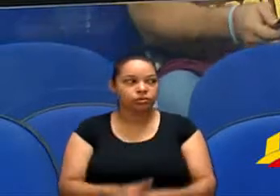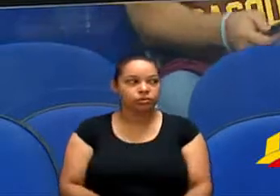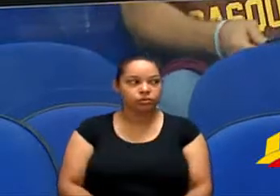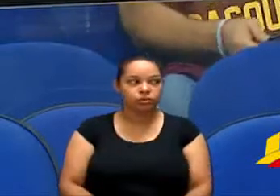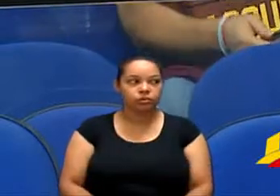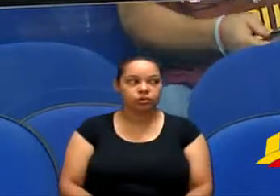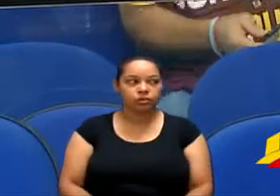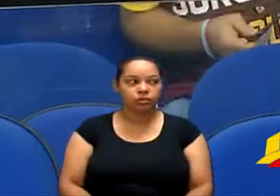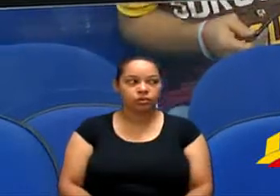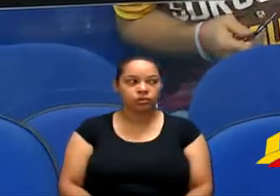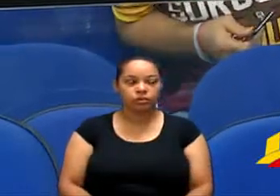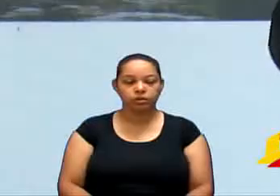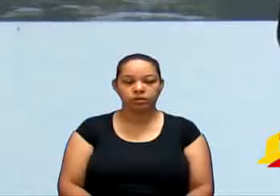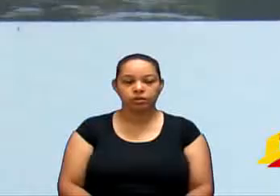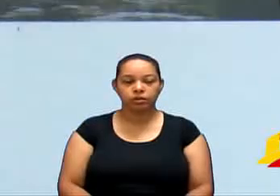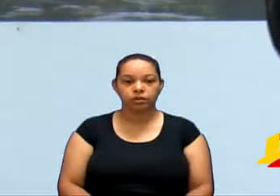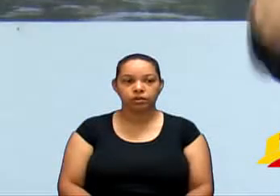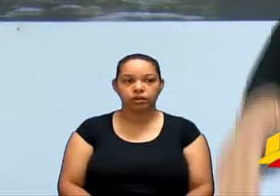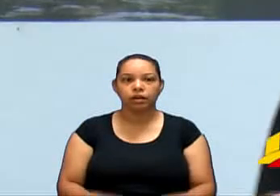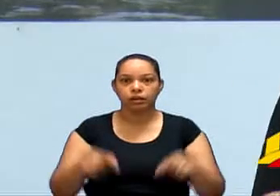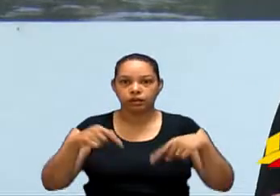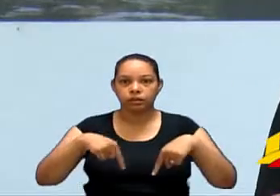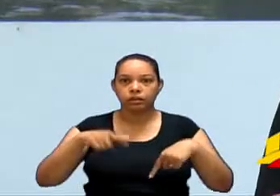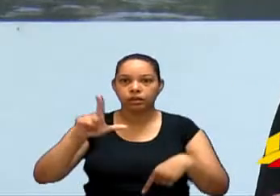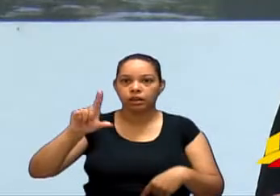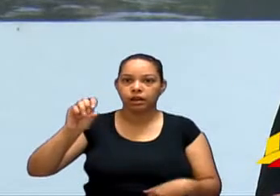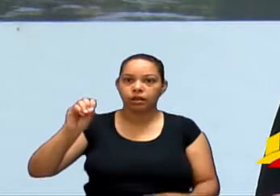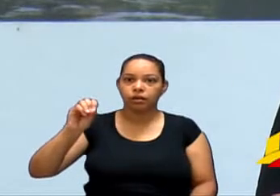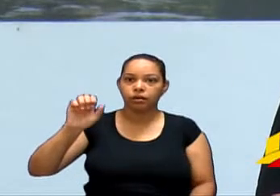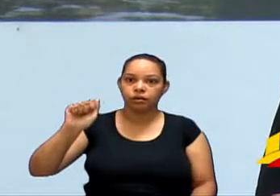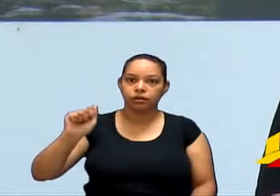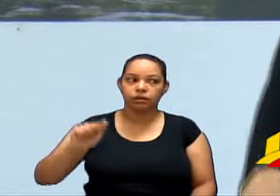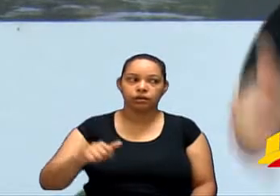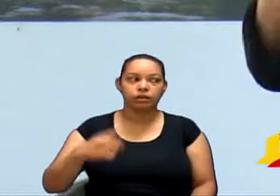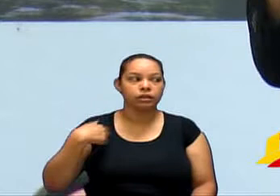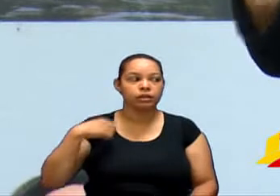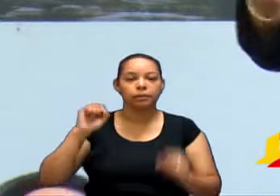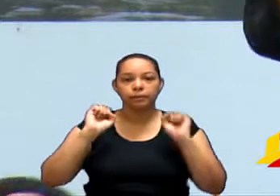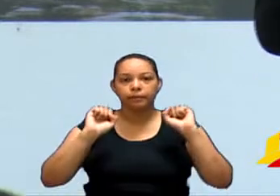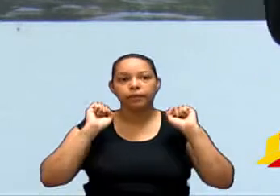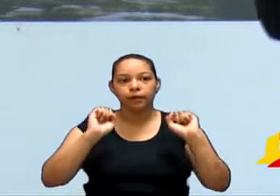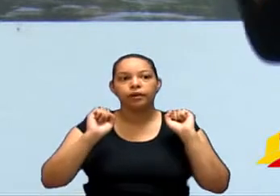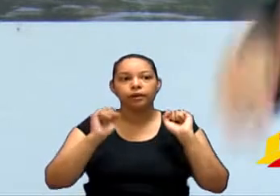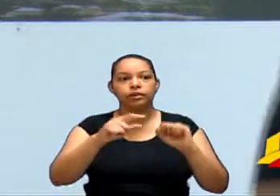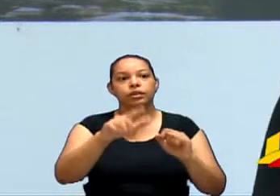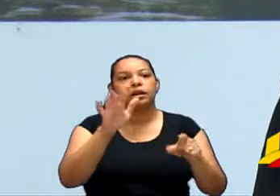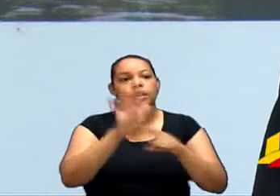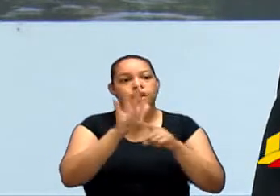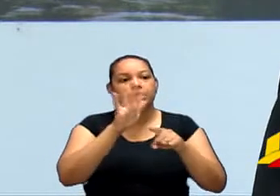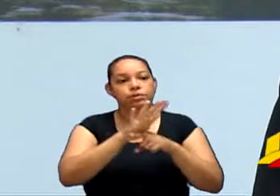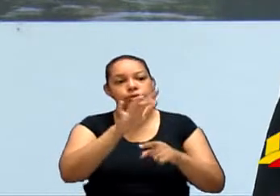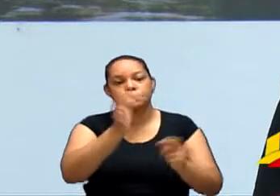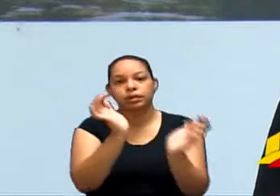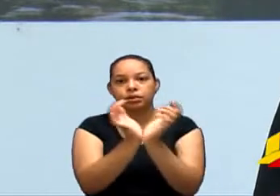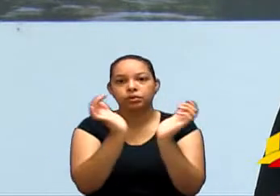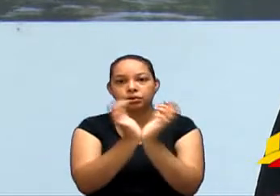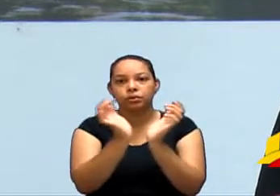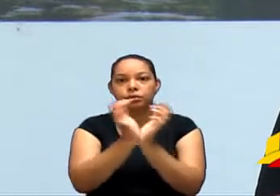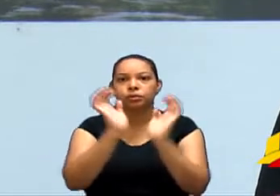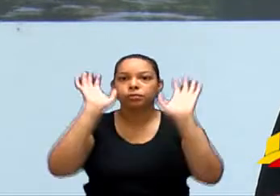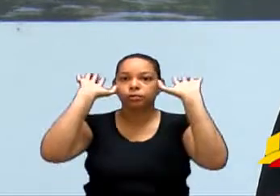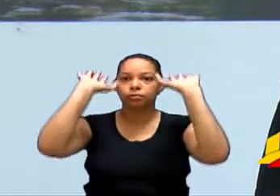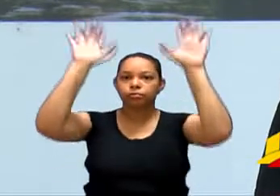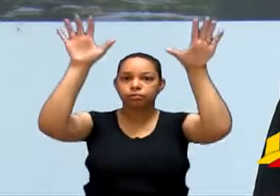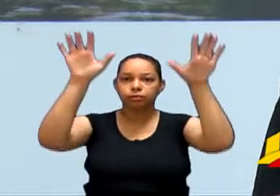que nesse momento aqui da lua que possa também ajudar a equipe de vôlei quase emendas em positiva para continuar construindo uma